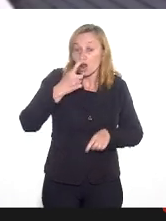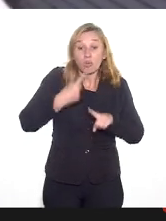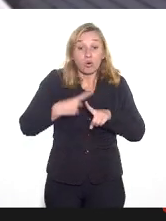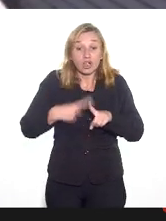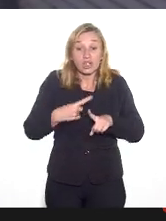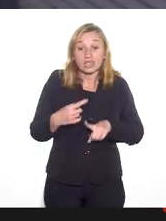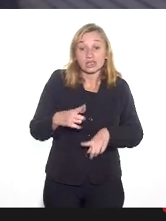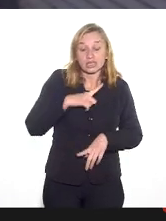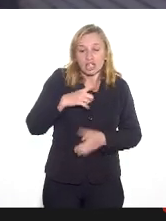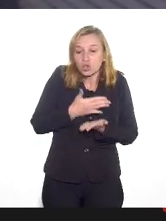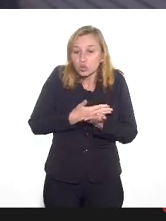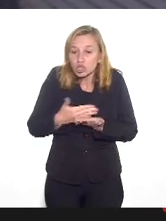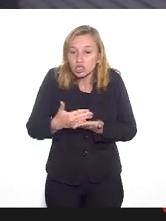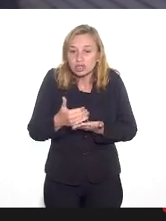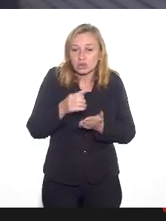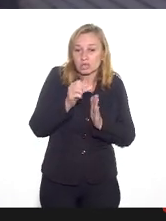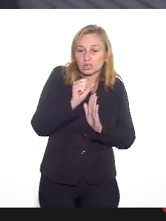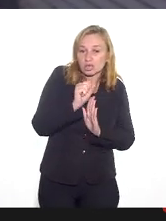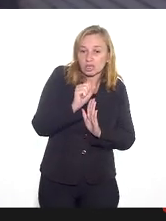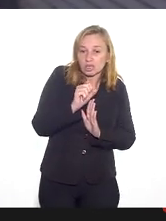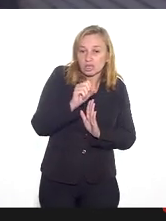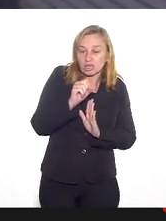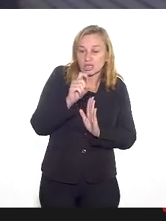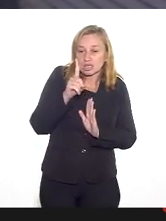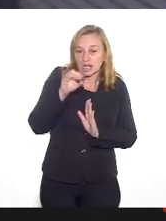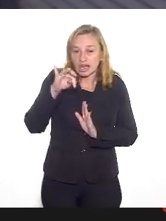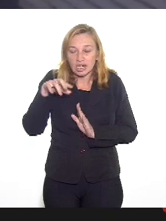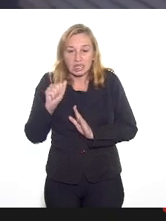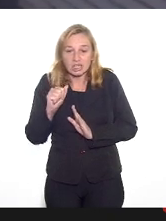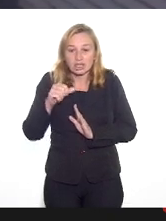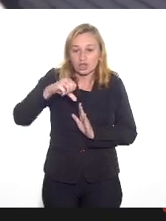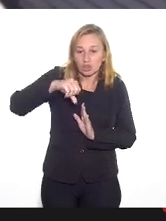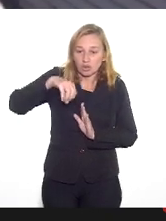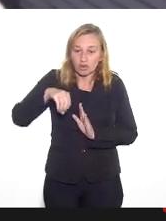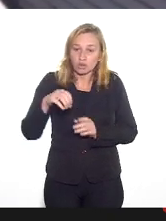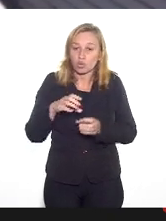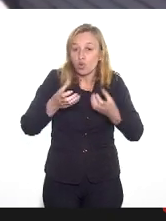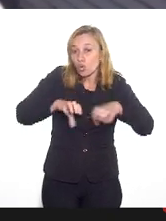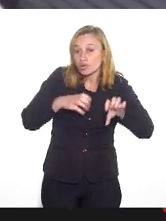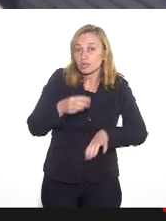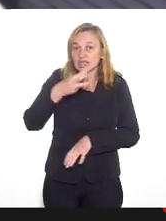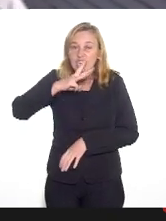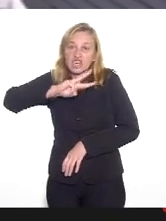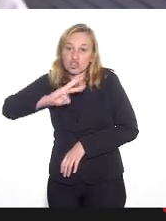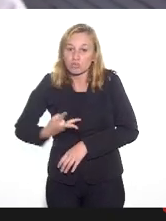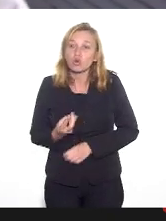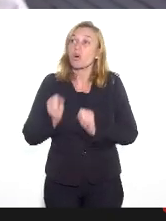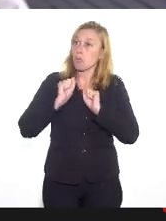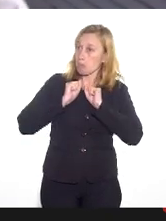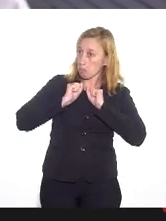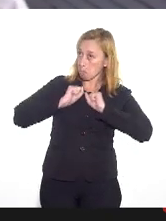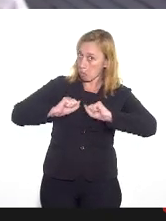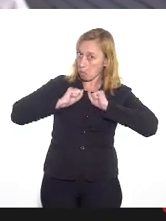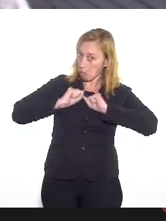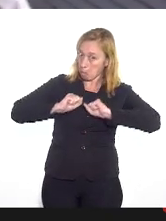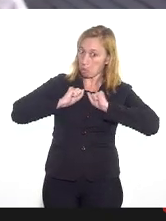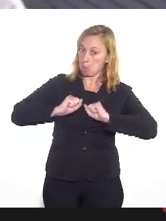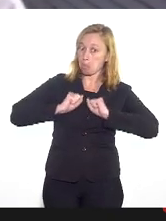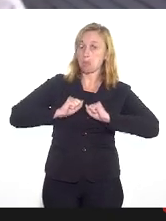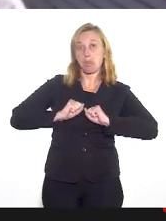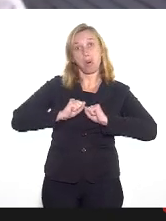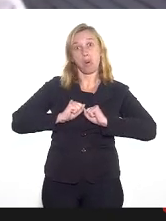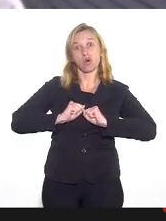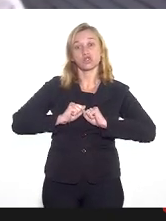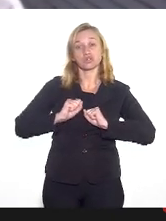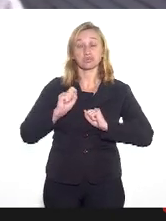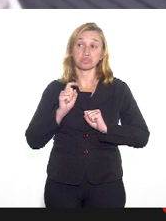tem, no início da década de 90, vamos dizer, um concurso para 3 mil, a gente pode, talvez não seja